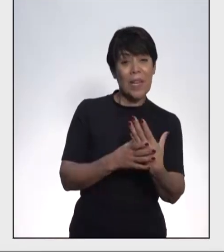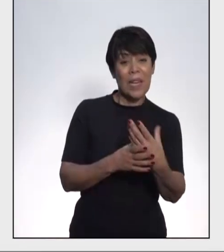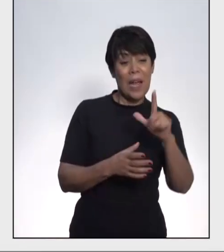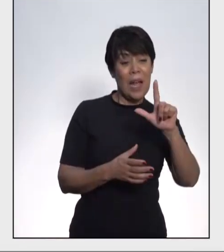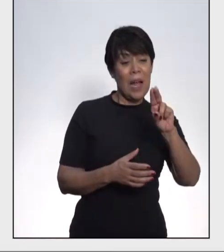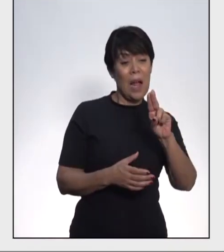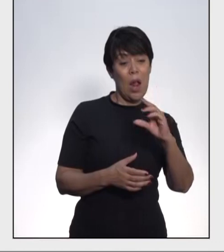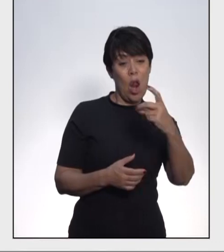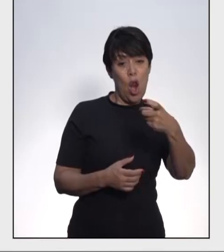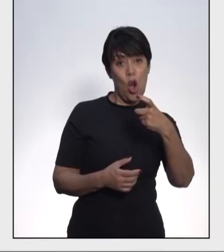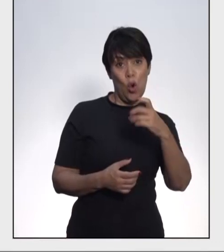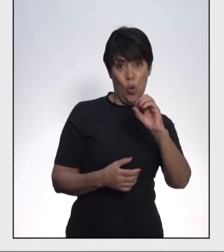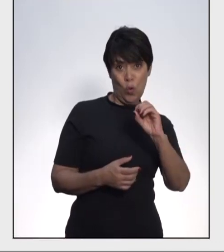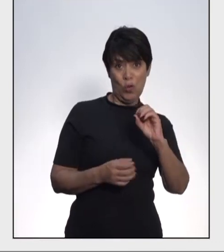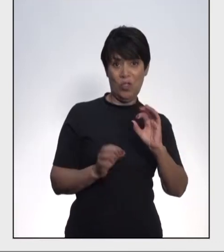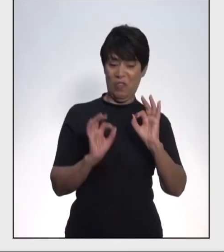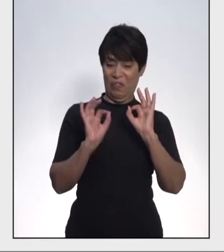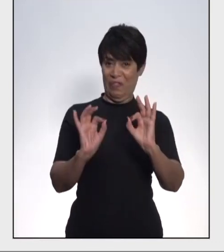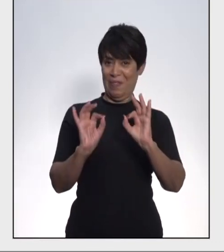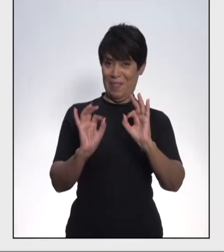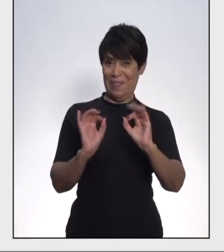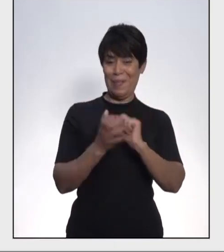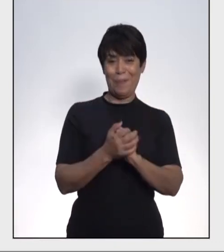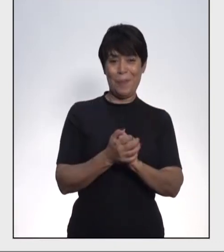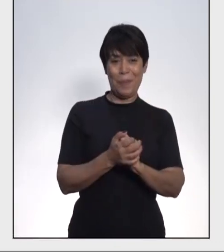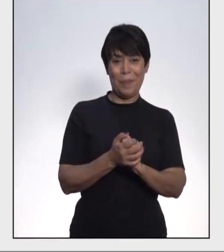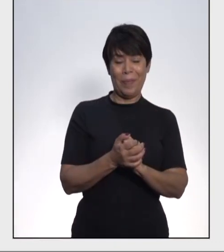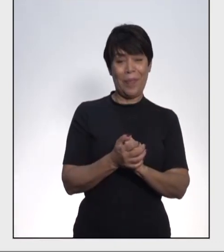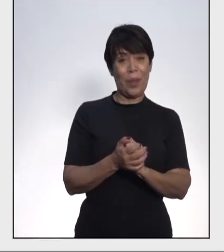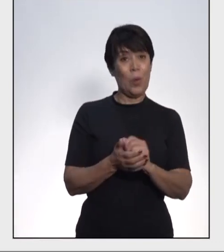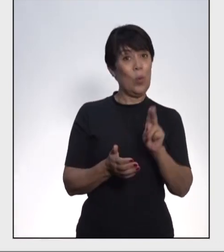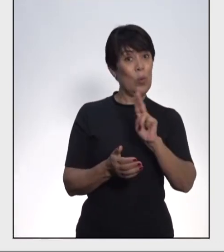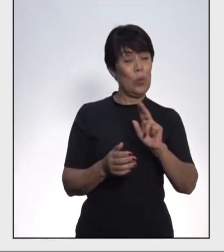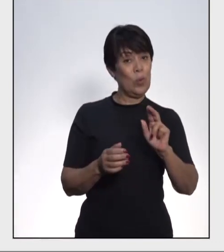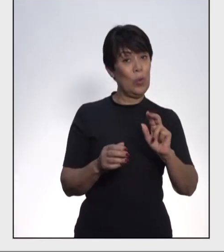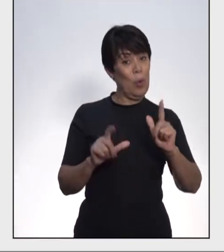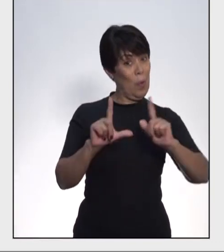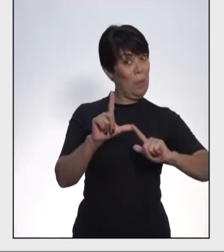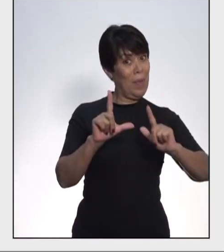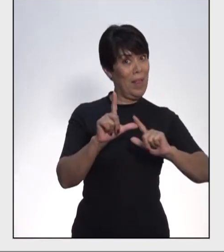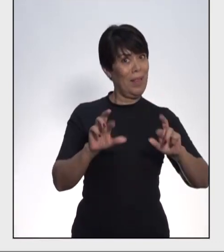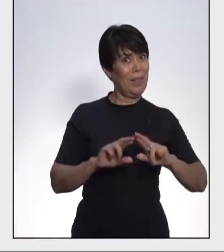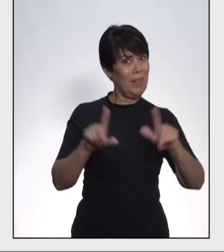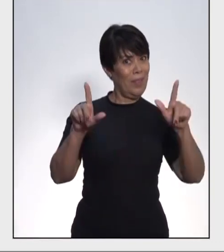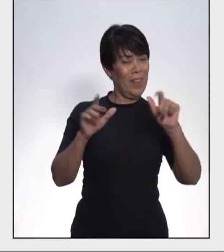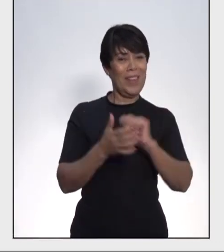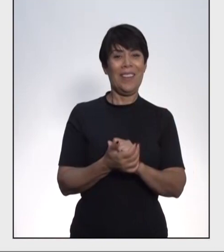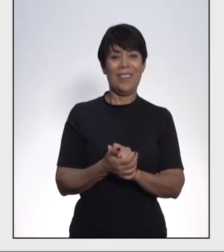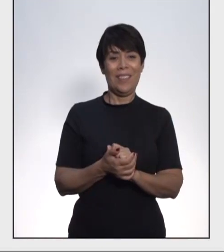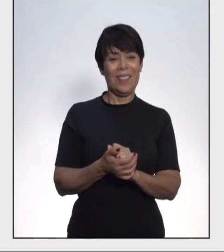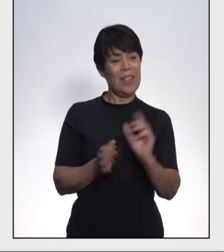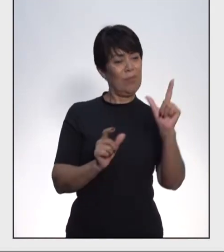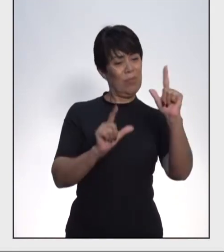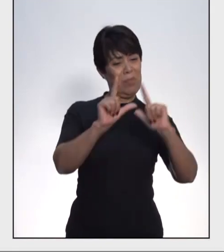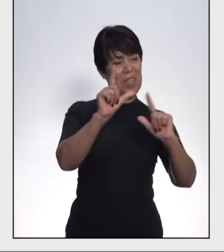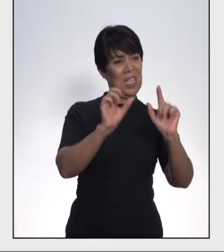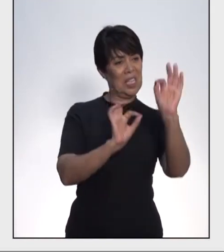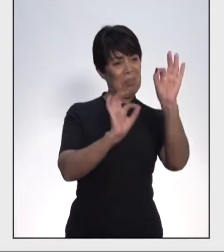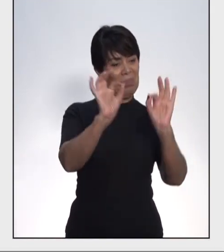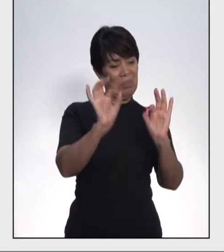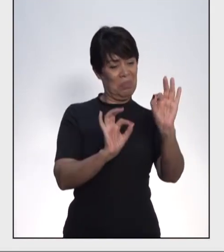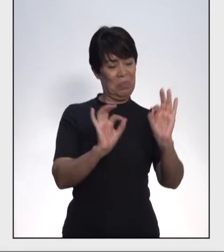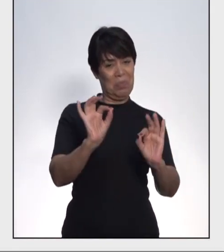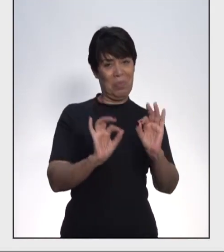o cara fez. Você percebe que não está escrito só luxo, né? Ele usou uma letra toda rebuscada, cheia de frescura. Cheia de, né? Não me toque, cheia de